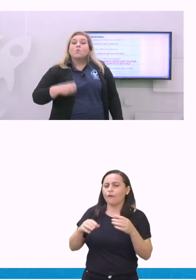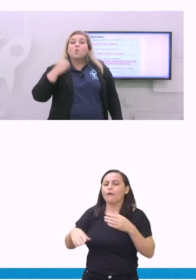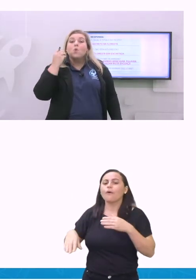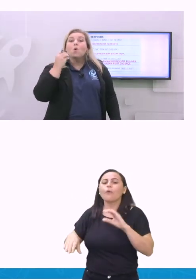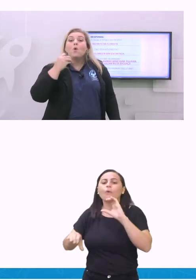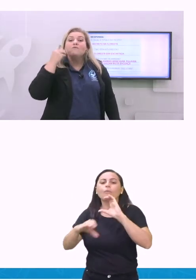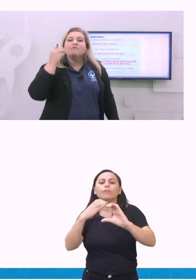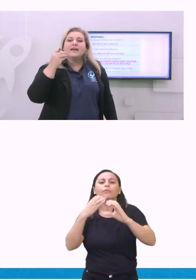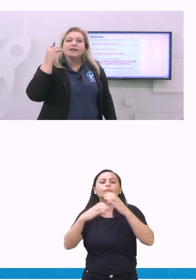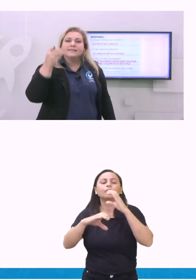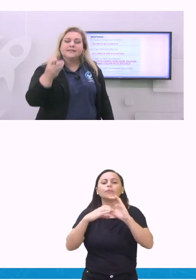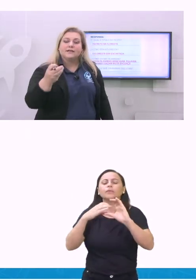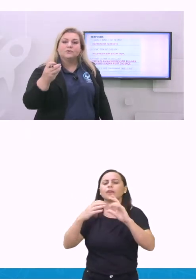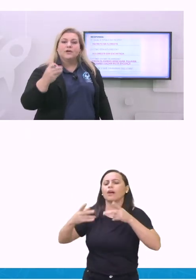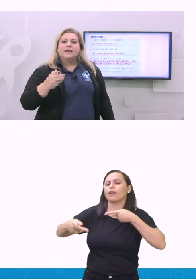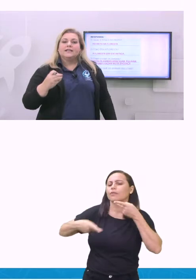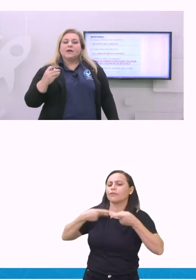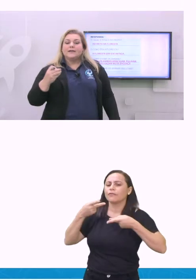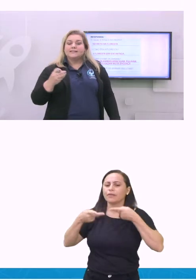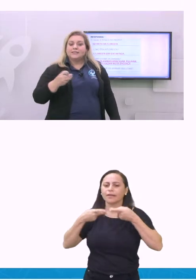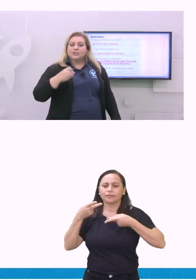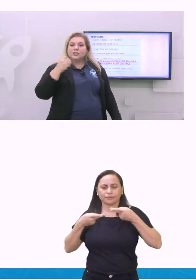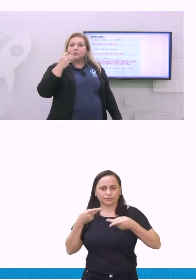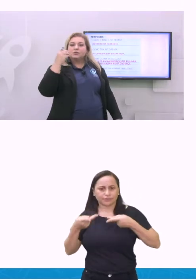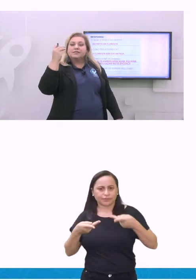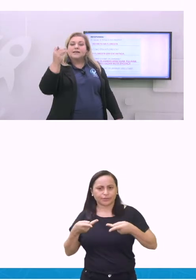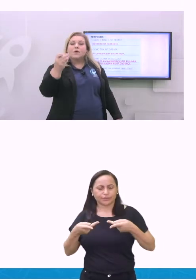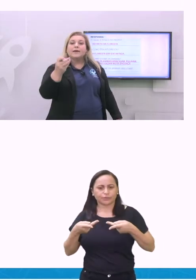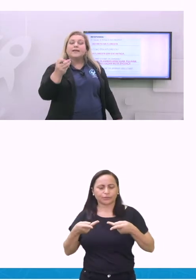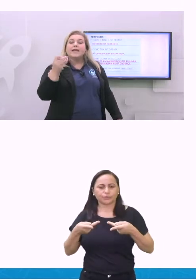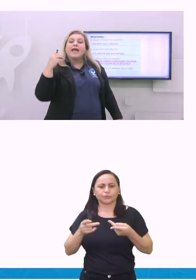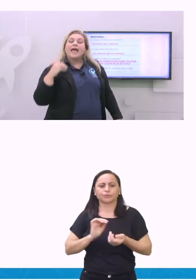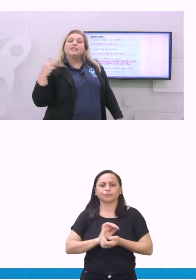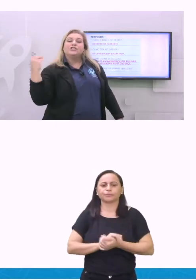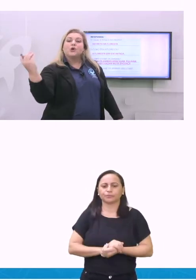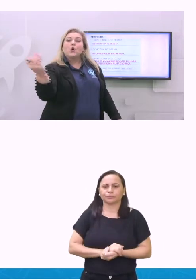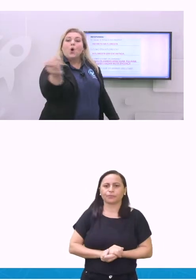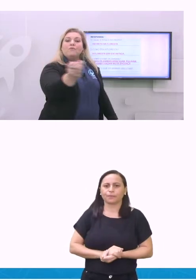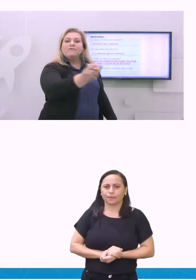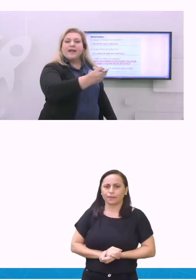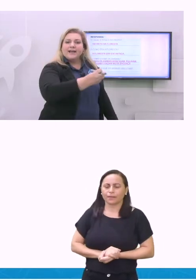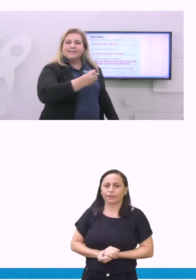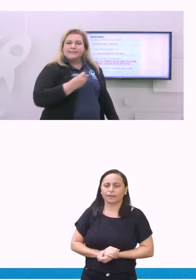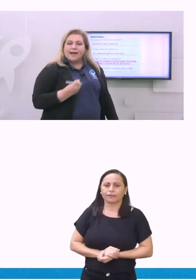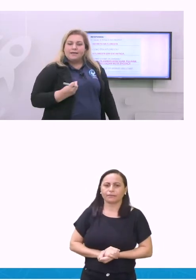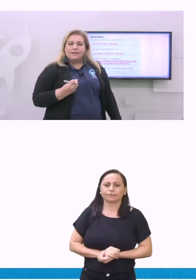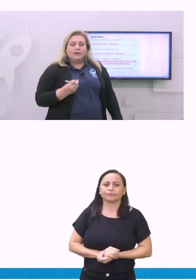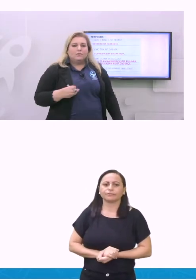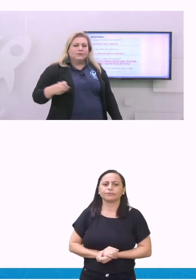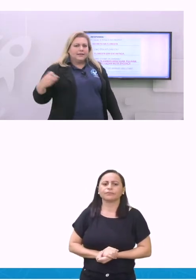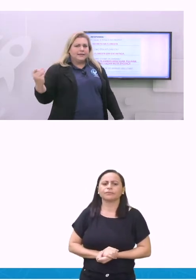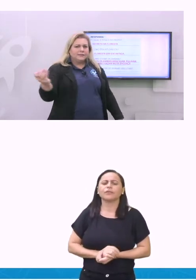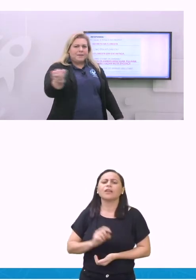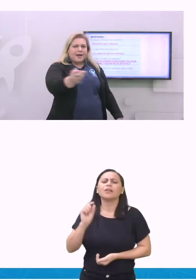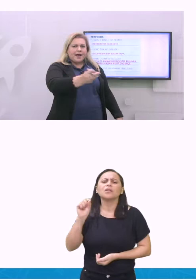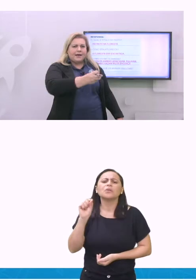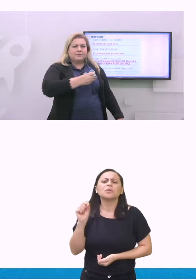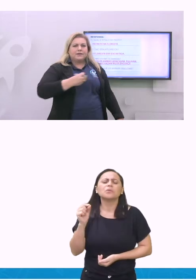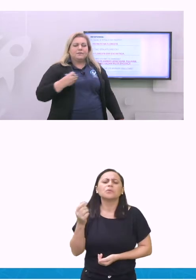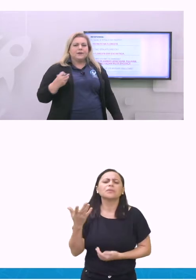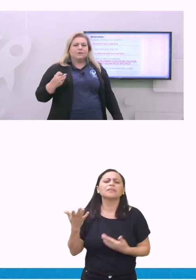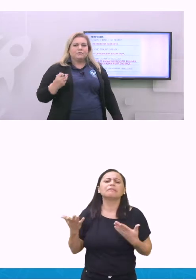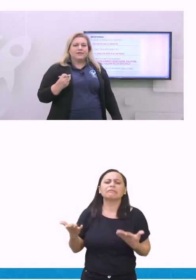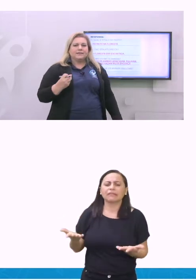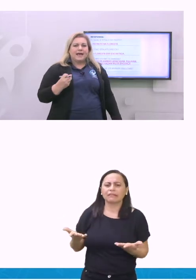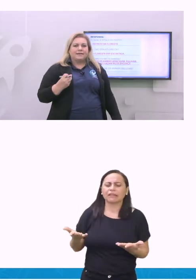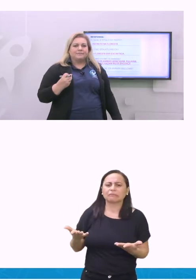estavam conversando. Então, essa discussão aí é de conversar. O que eles pararam